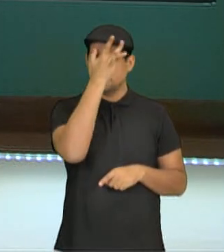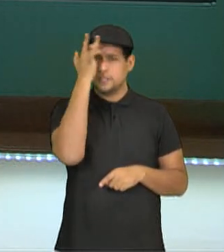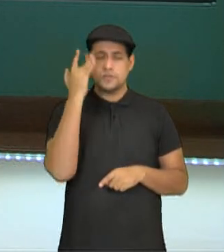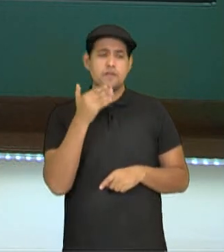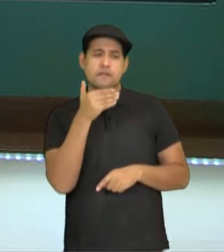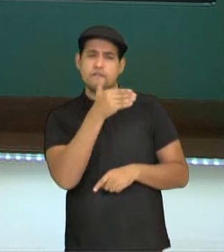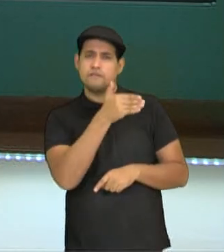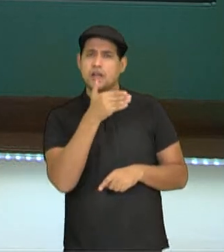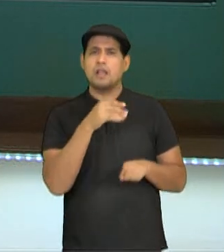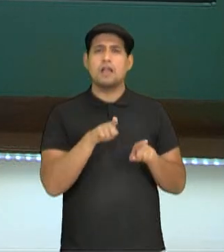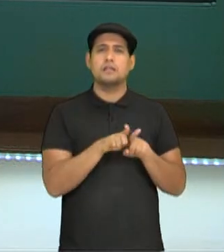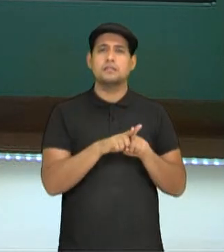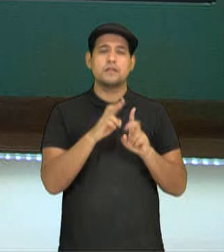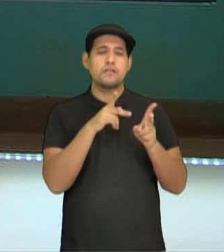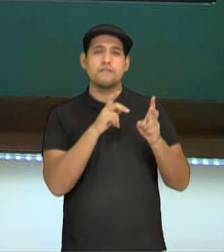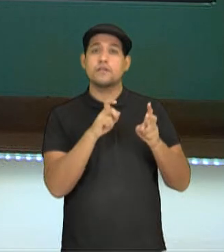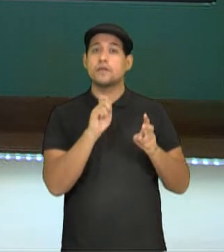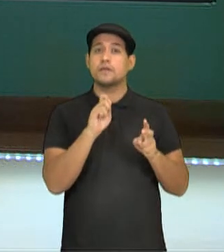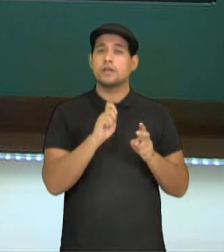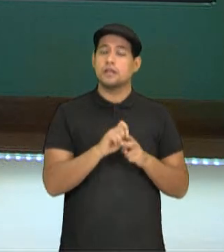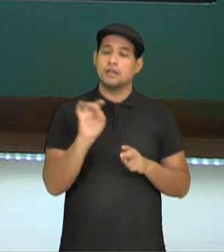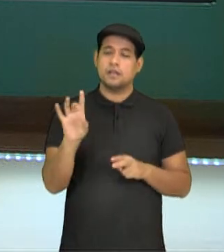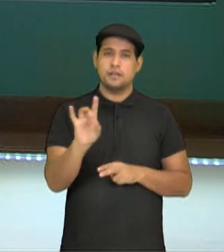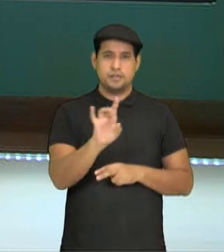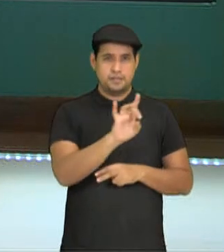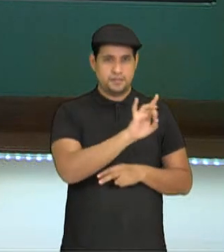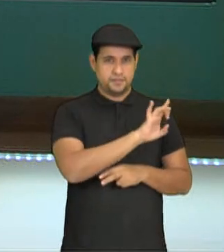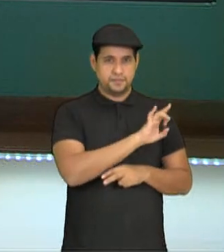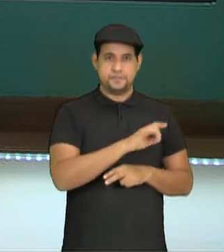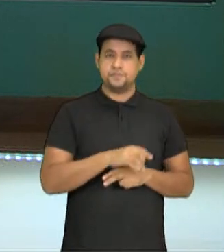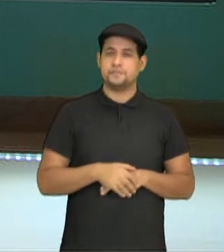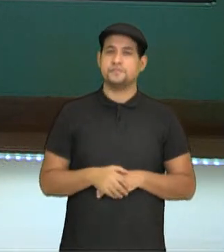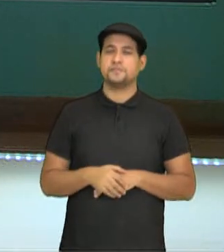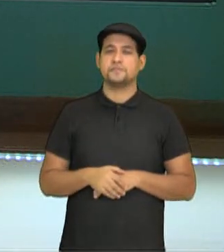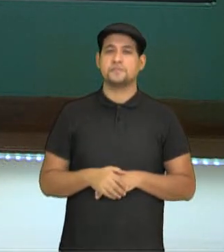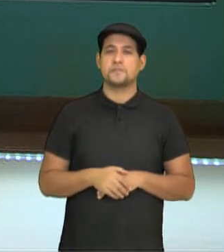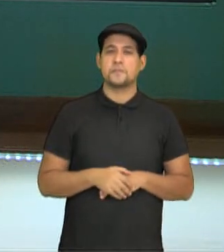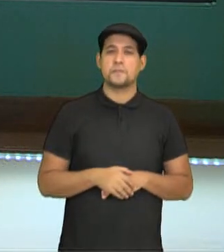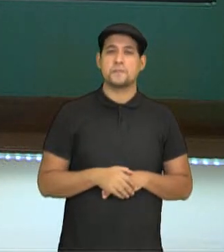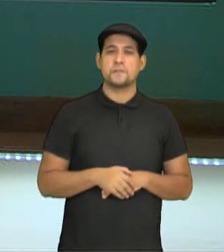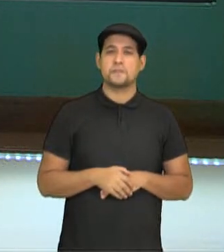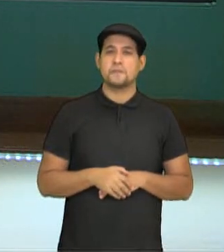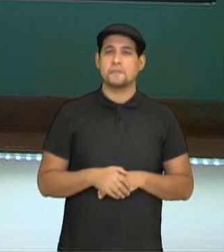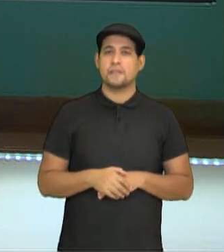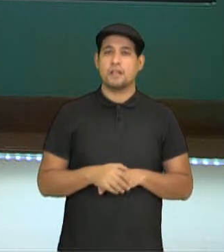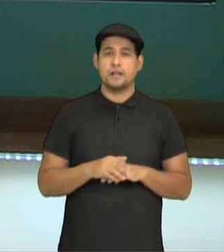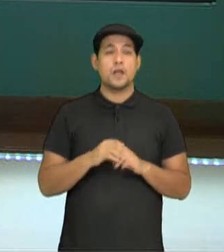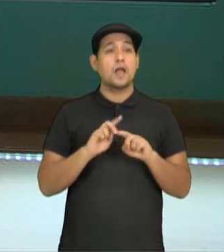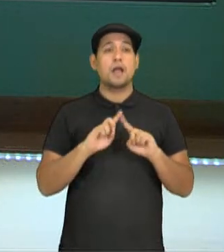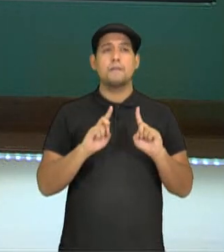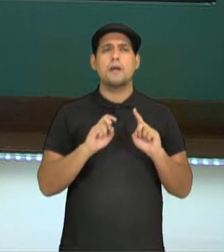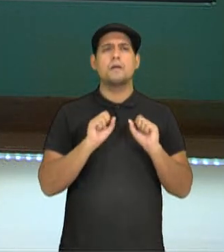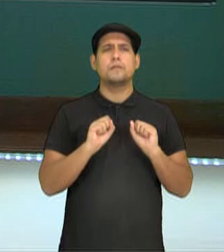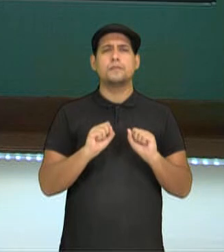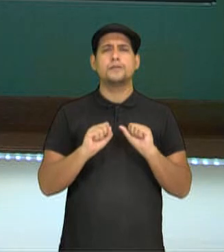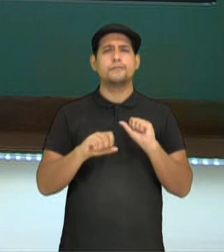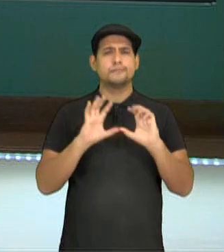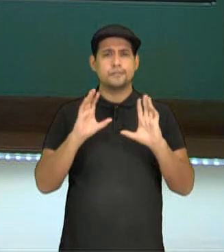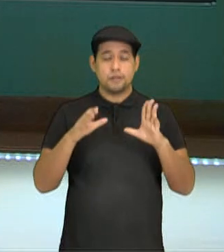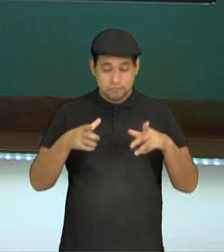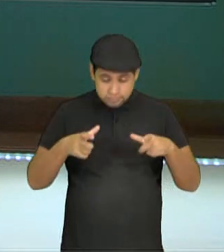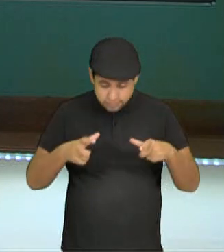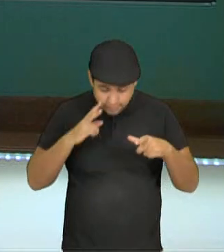na máquina e assistia por vez. E isso só foi possível também